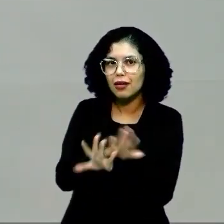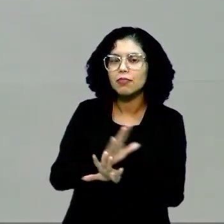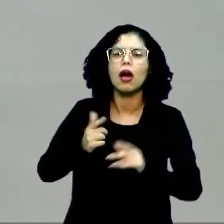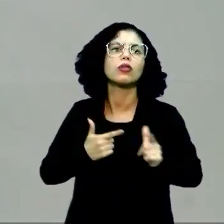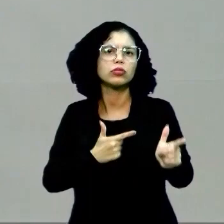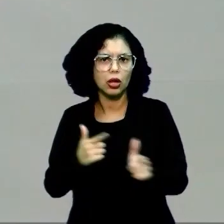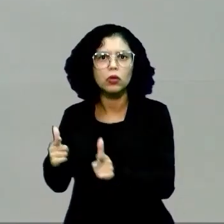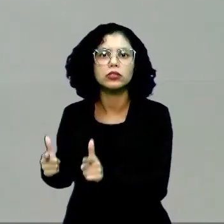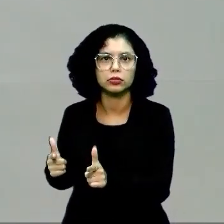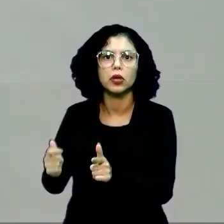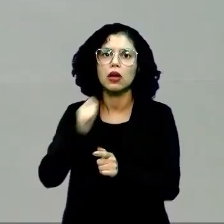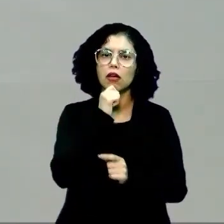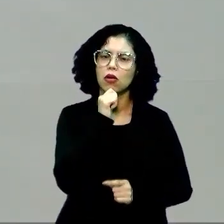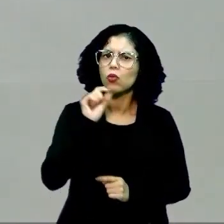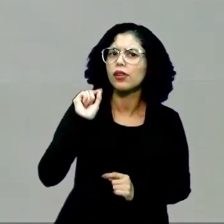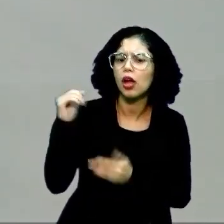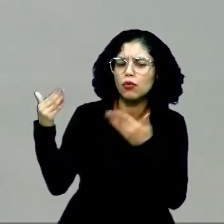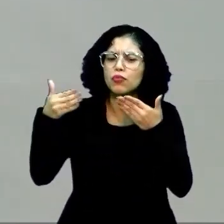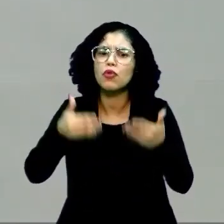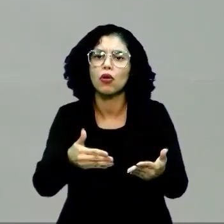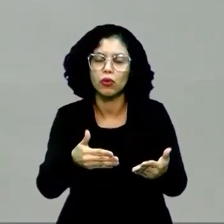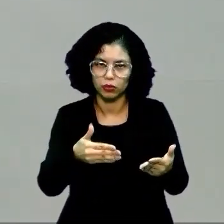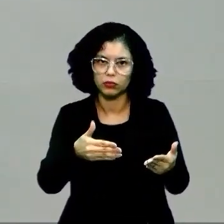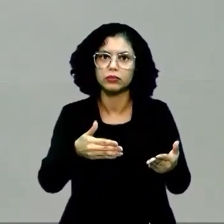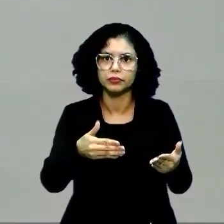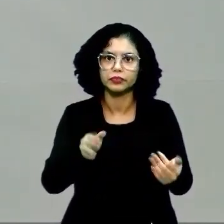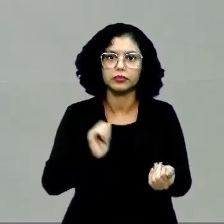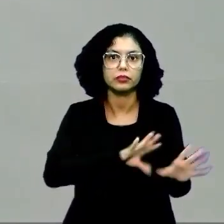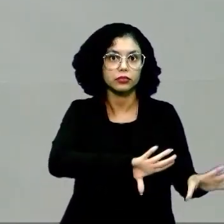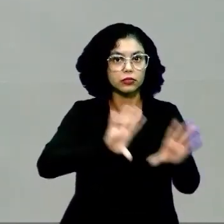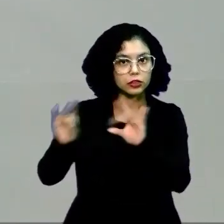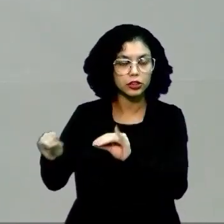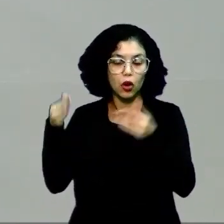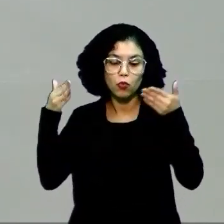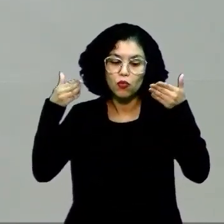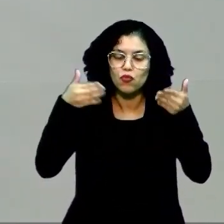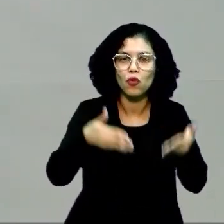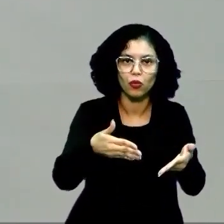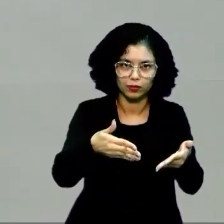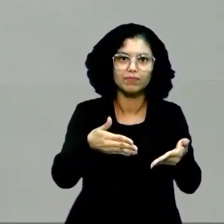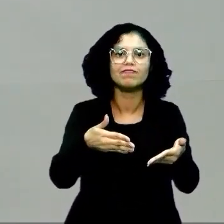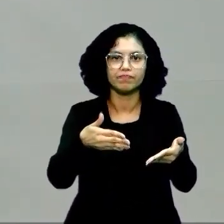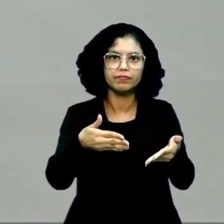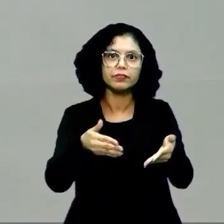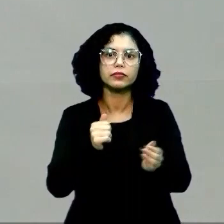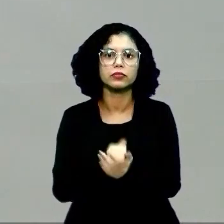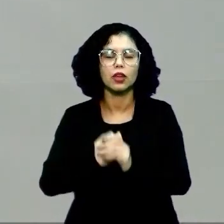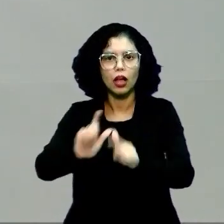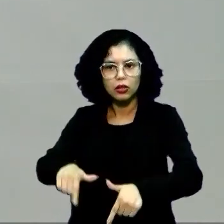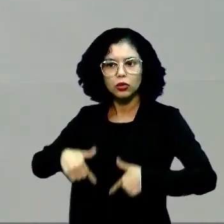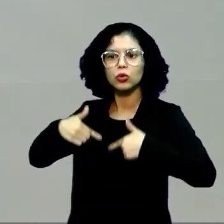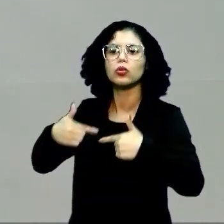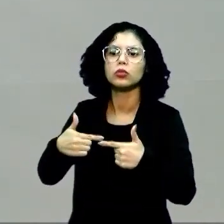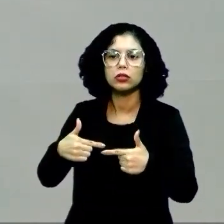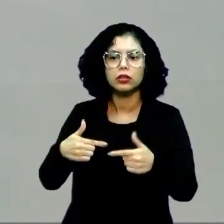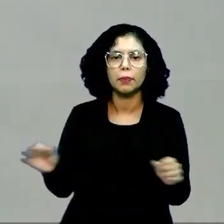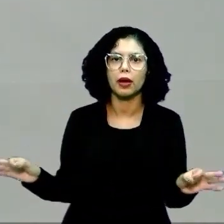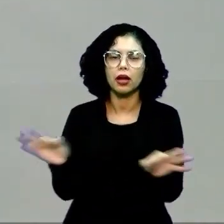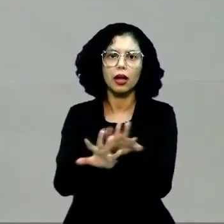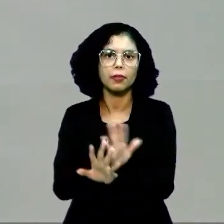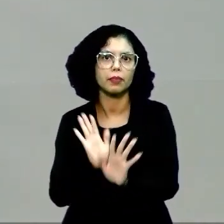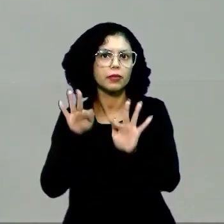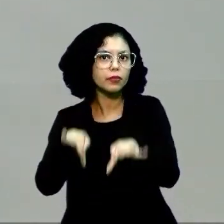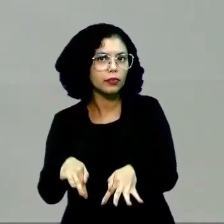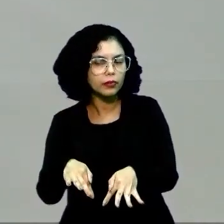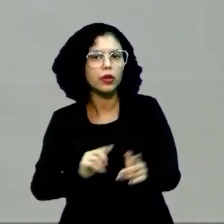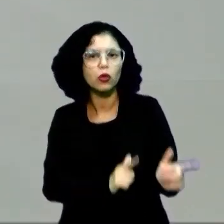objetivo dessa campanha? Era justamente trazer como foco aí o combate ao terrorismo e